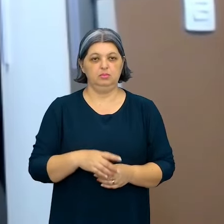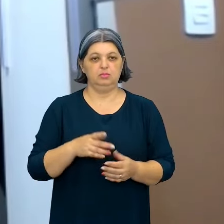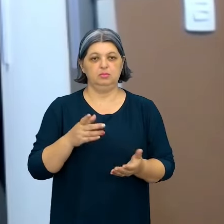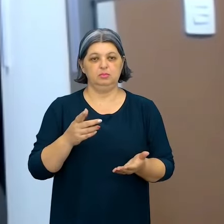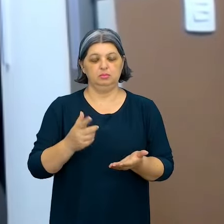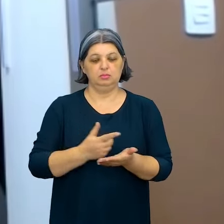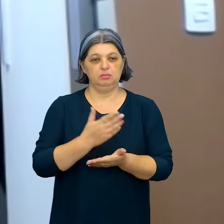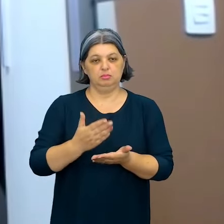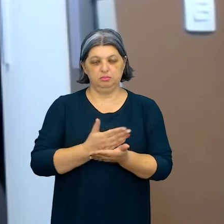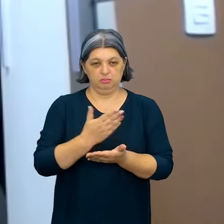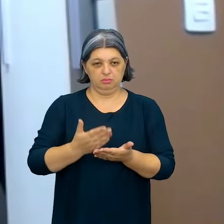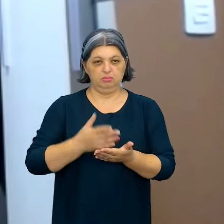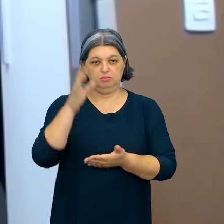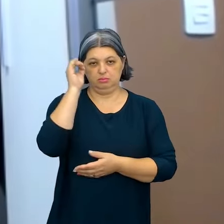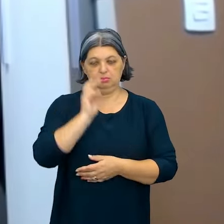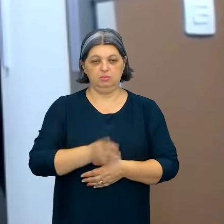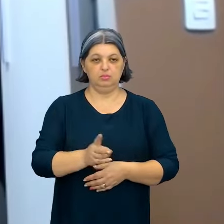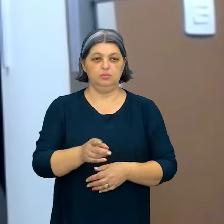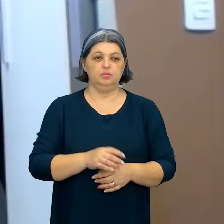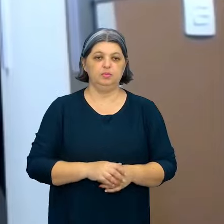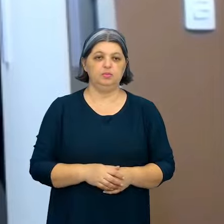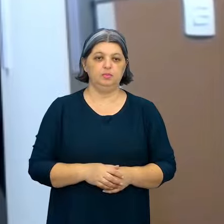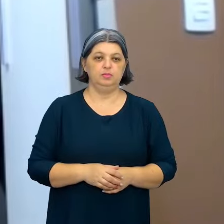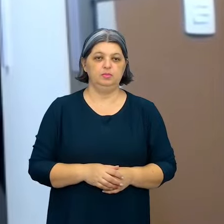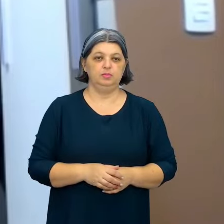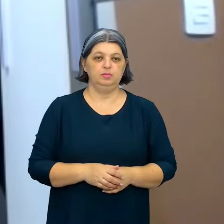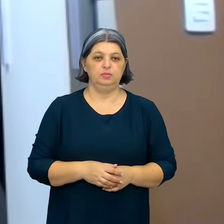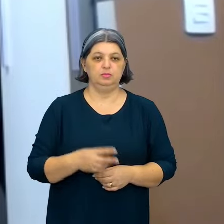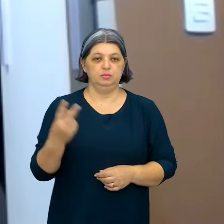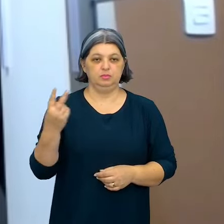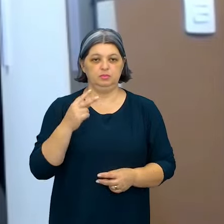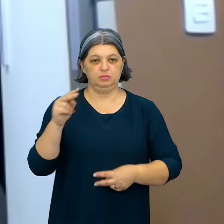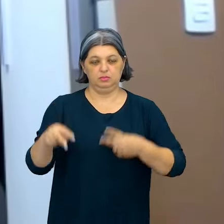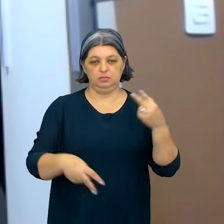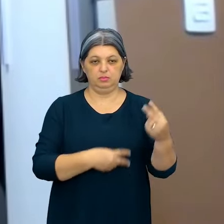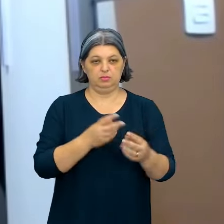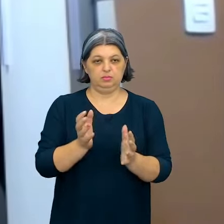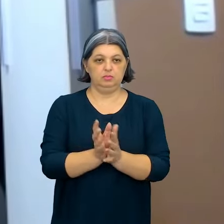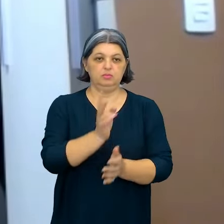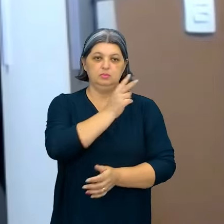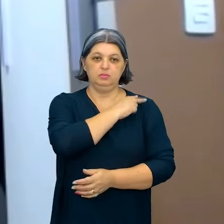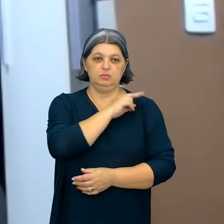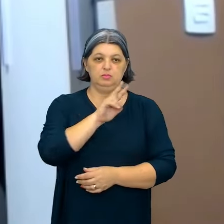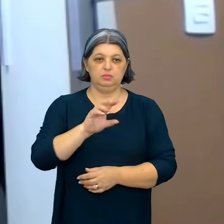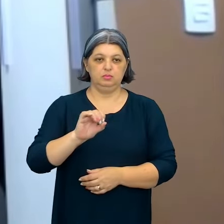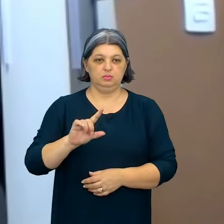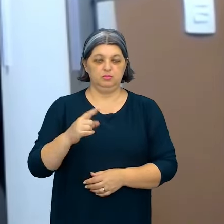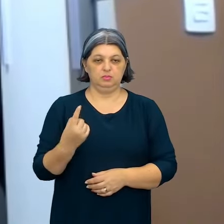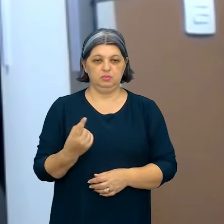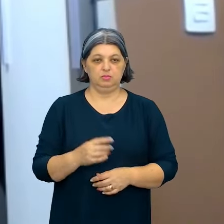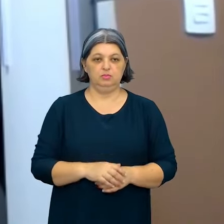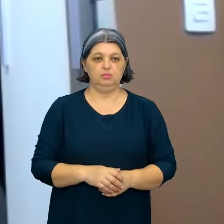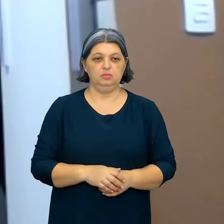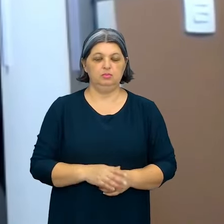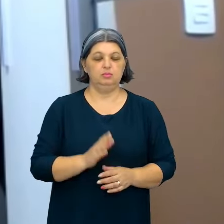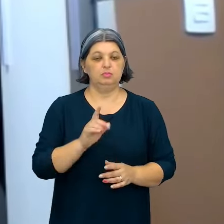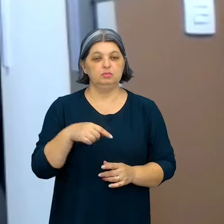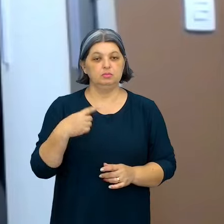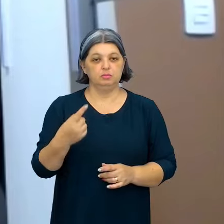Aprender Sempre, do segundo bimestre da segunda série do ensino médio, volume 1. E em